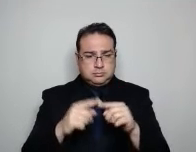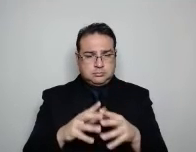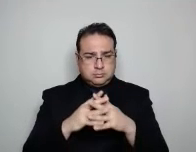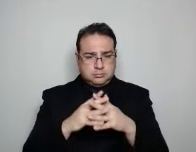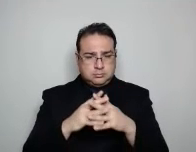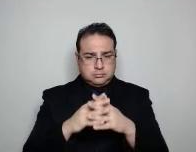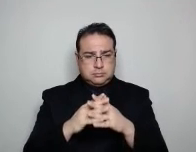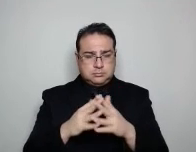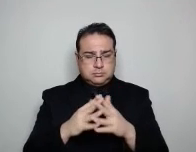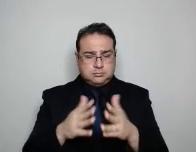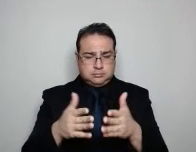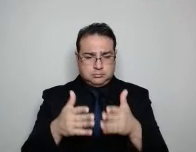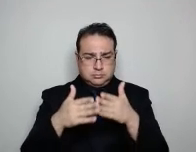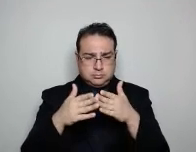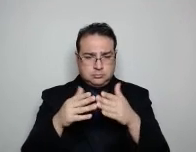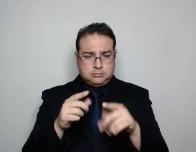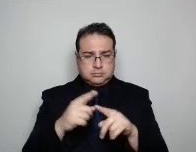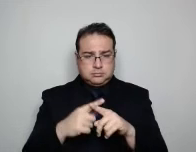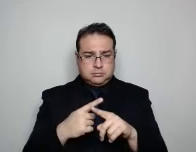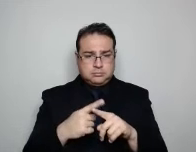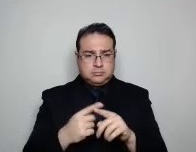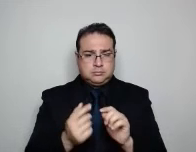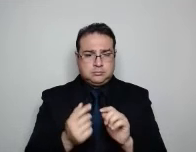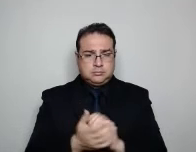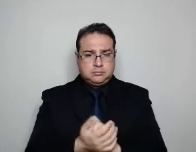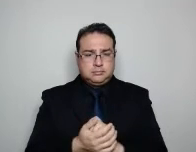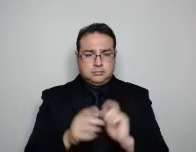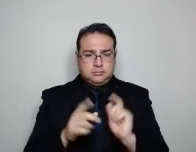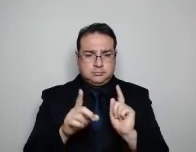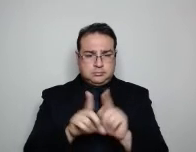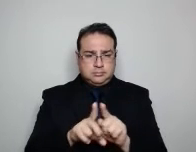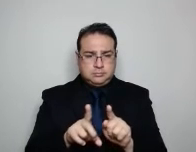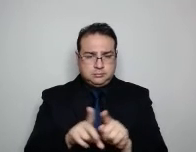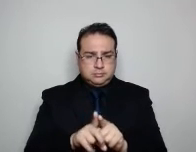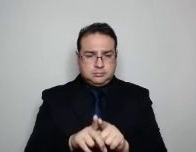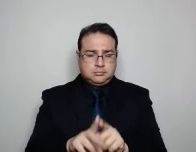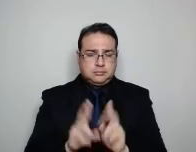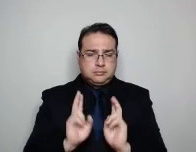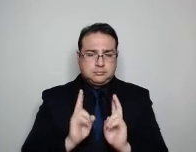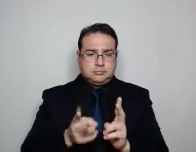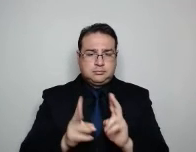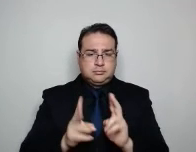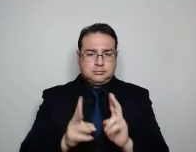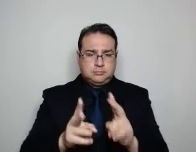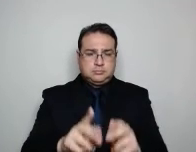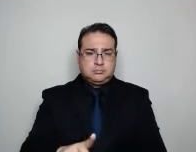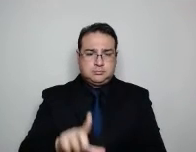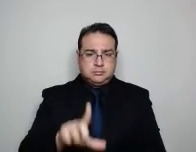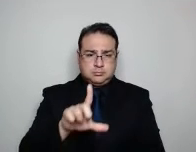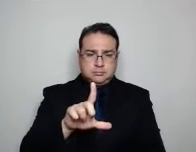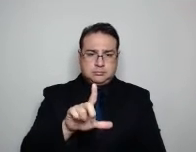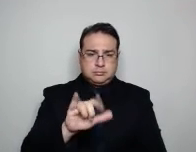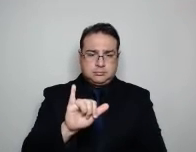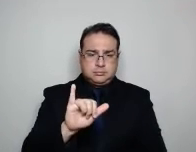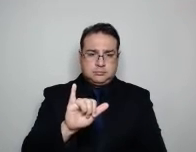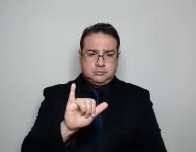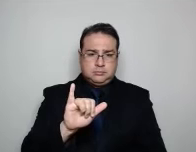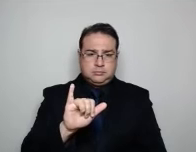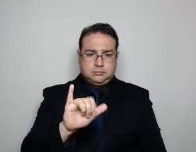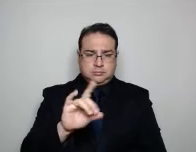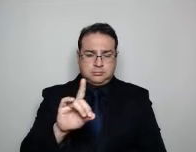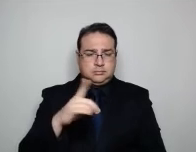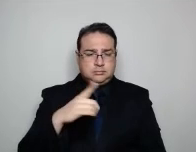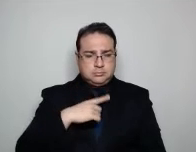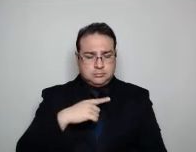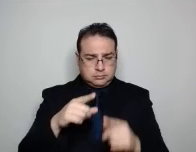também a duração da lide. A liminar requerida foi prontamente atendida, não teve audiência